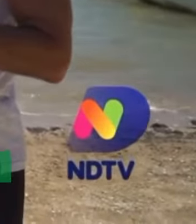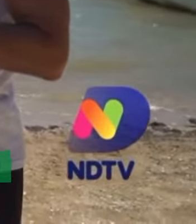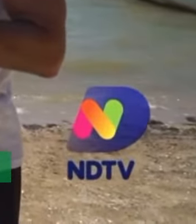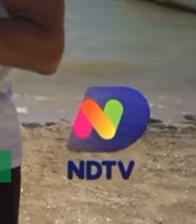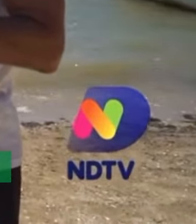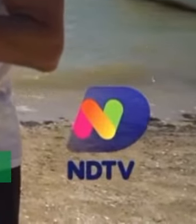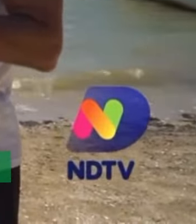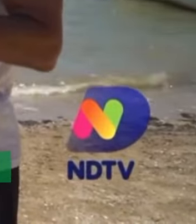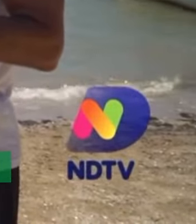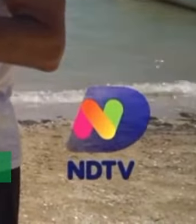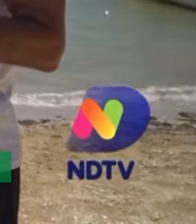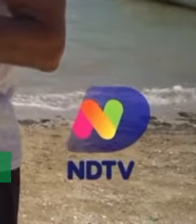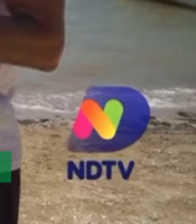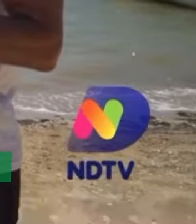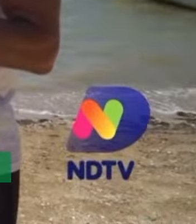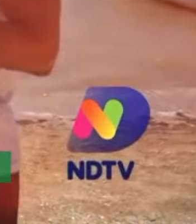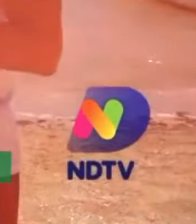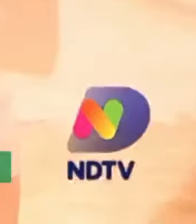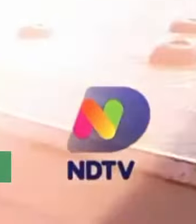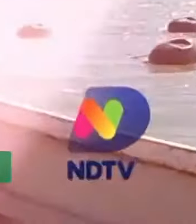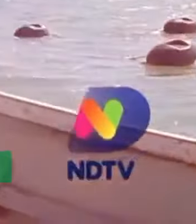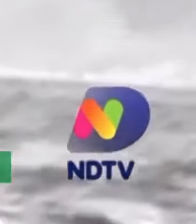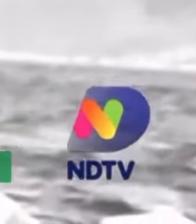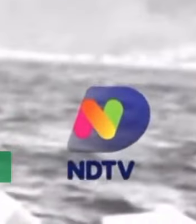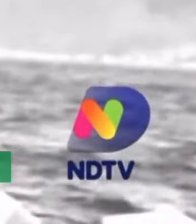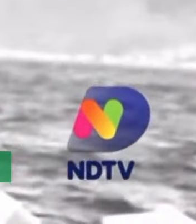chegue no agronegócio brasileiro.